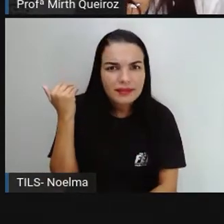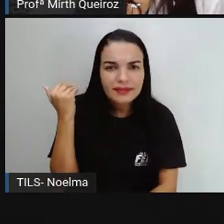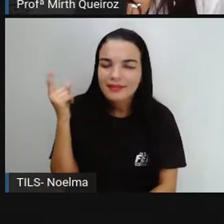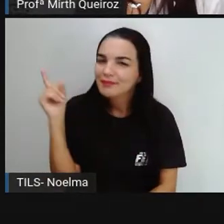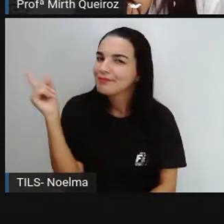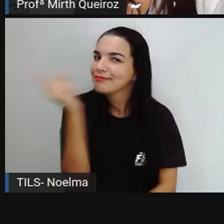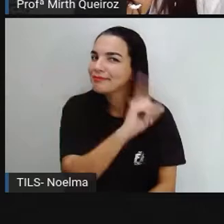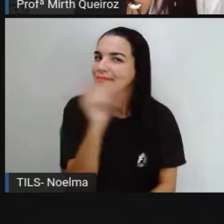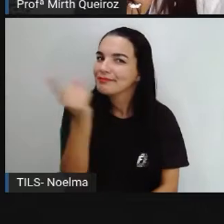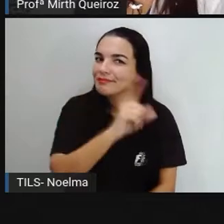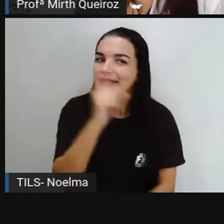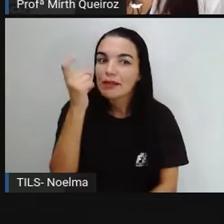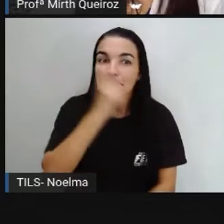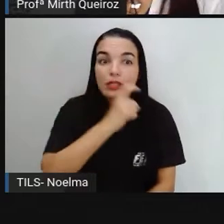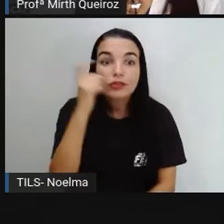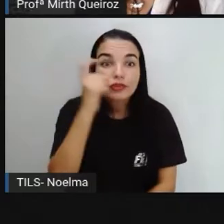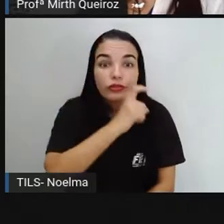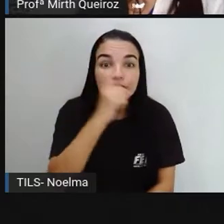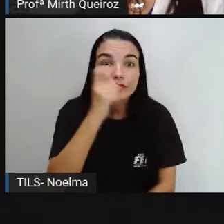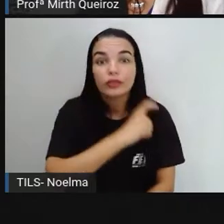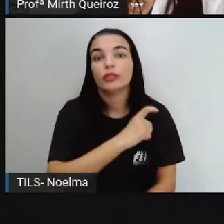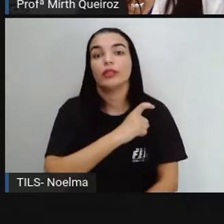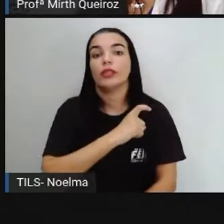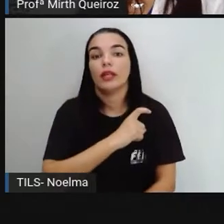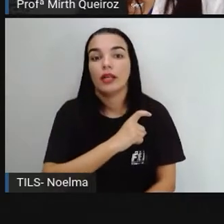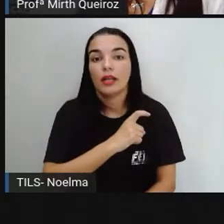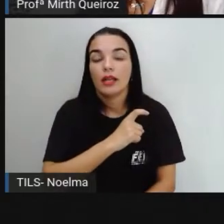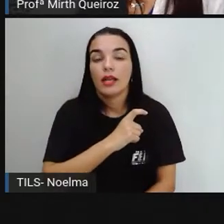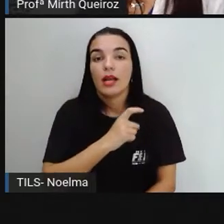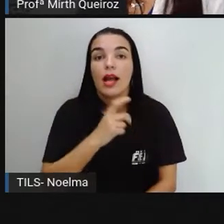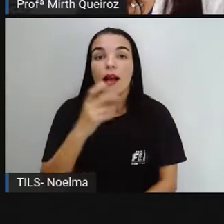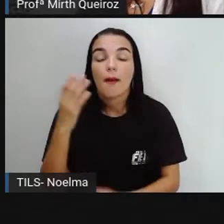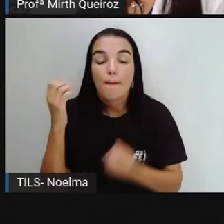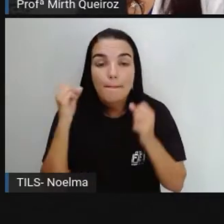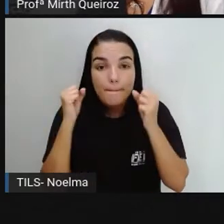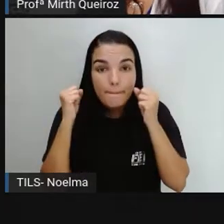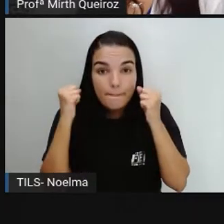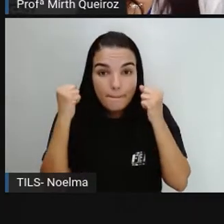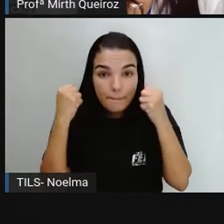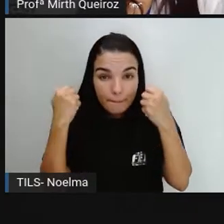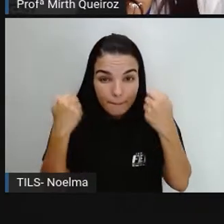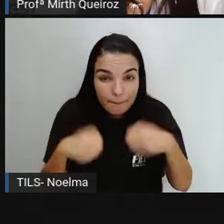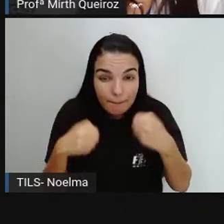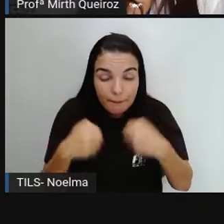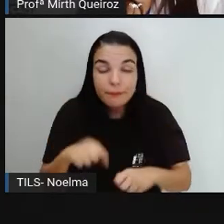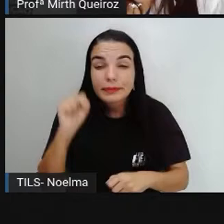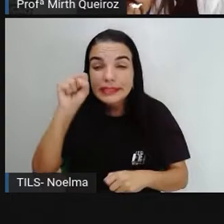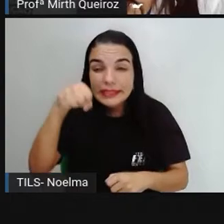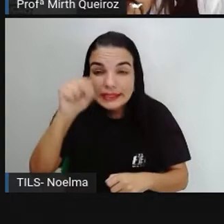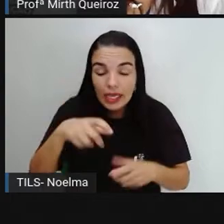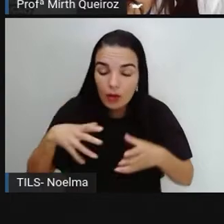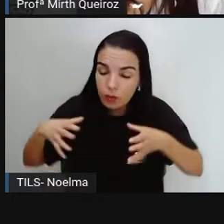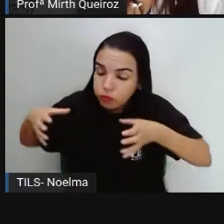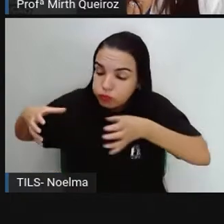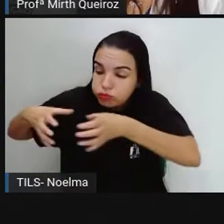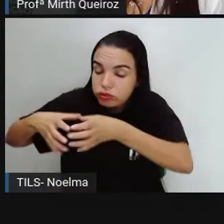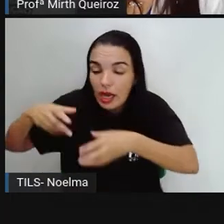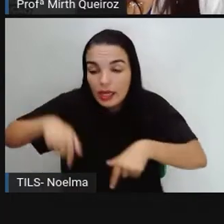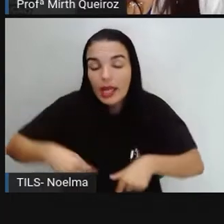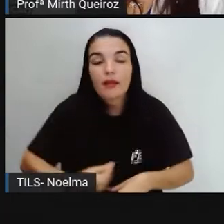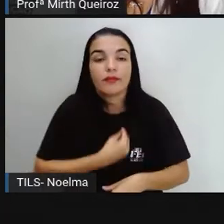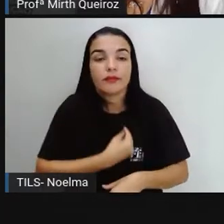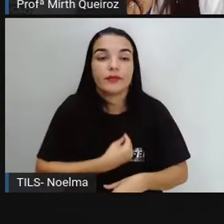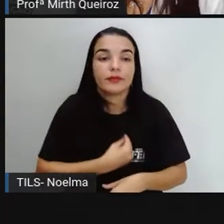que consiste em achar que os índios fazem parte do passado do Brasil. E não, eles fazem parte também do nosso presente.